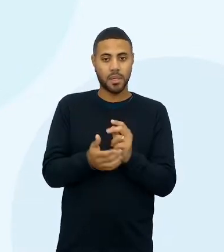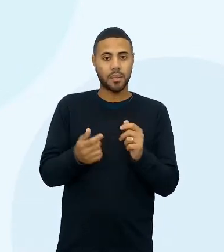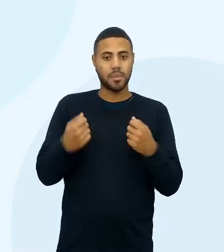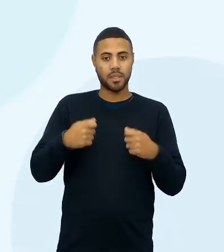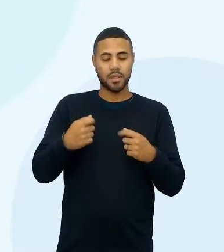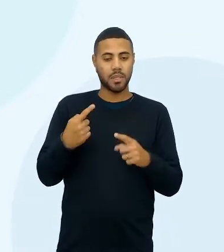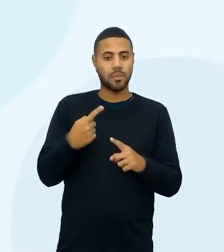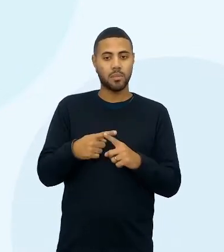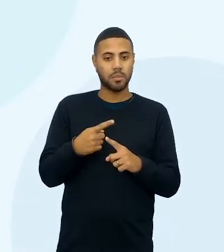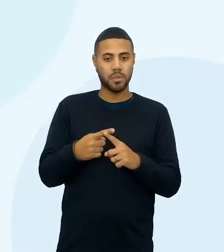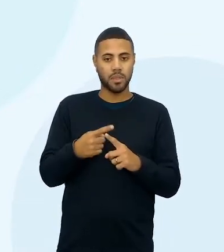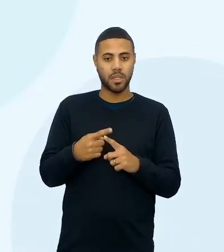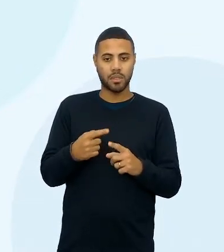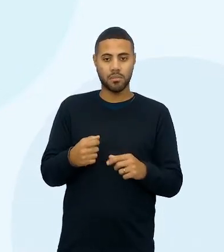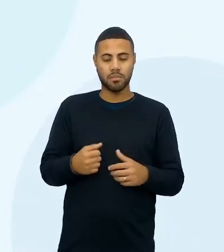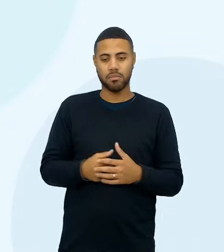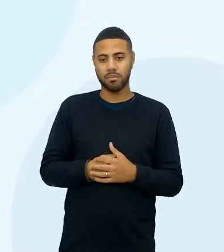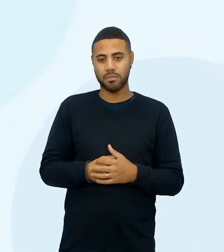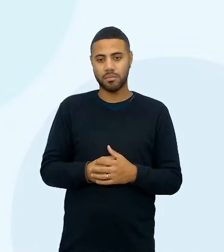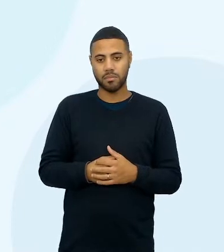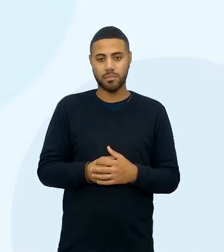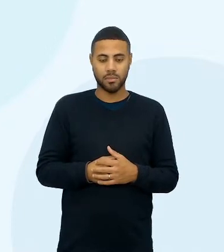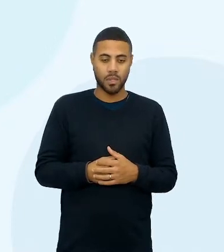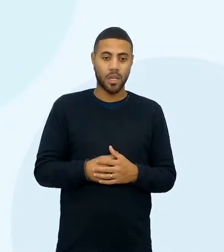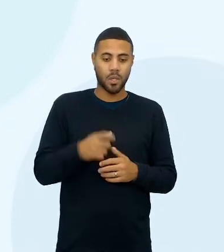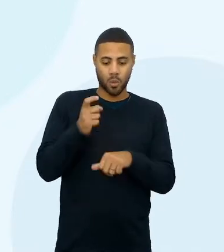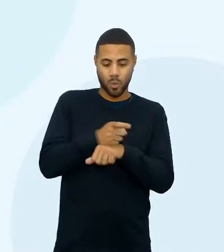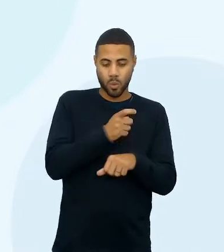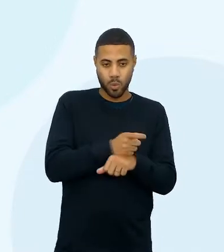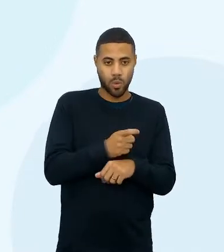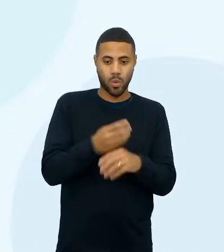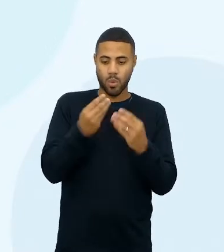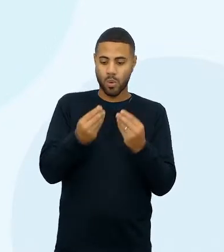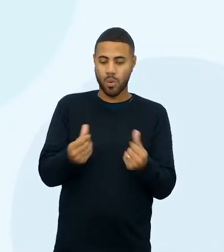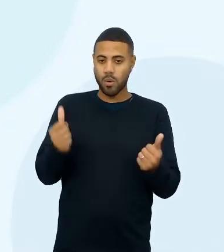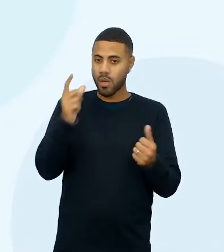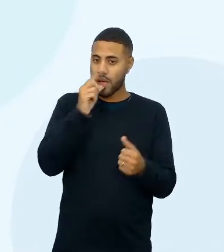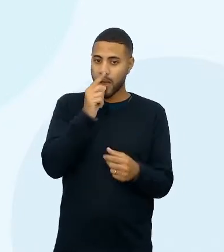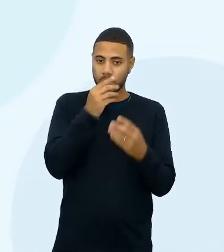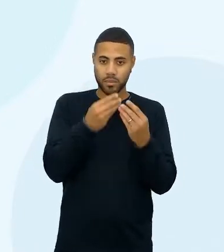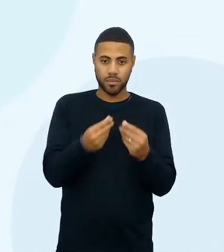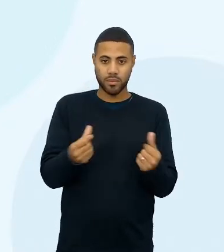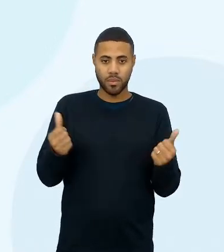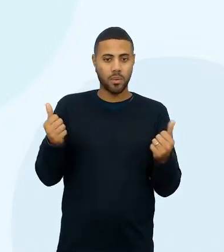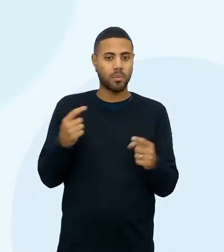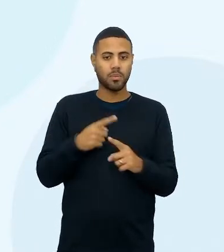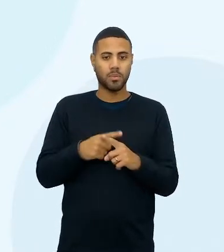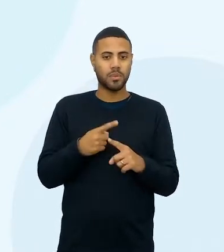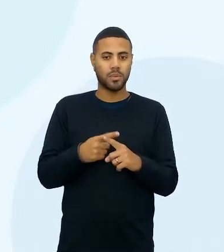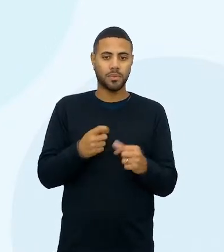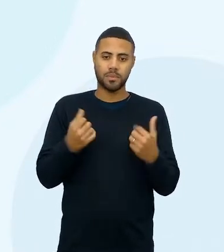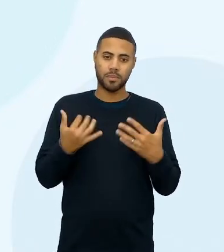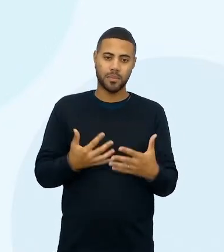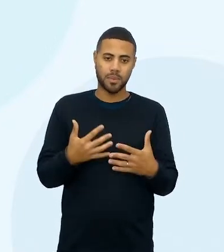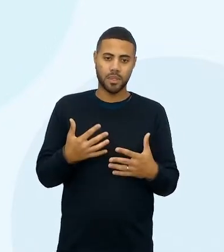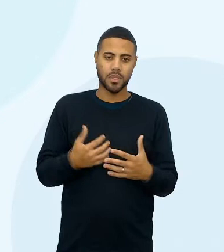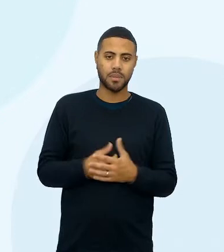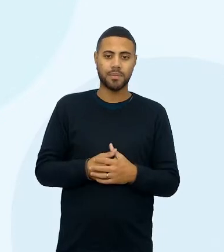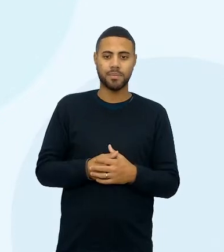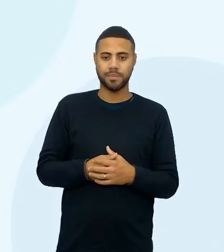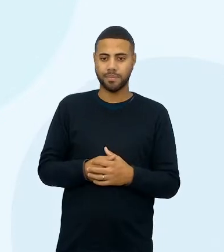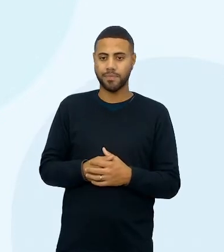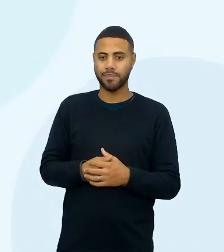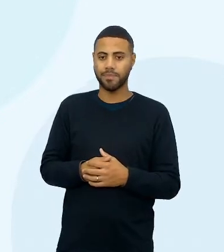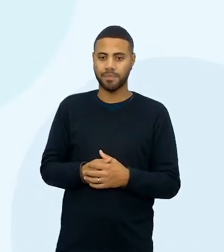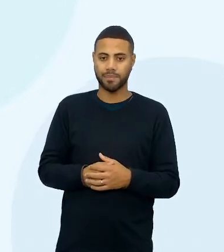de resíduos sólidos, efluentes, líquidos, né, ou seja, o que é o efluente? O esgoto é um efluente,